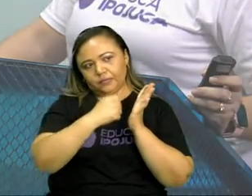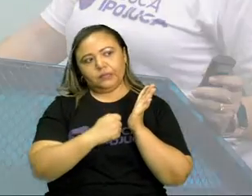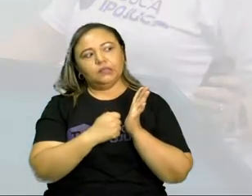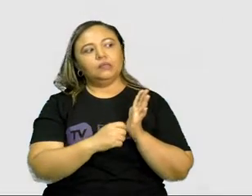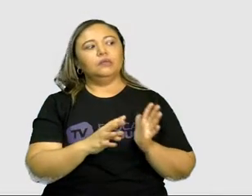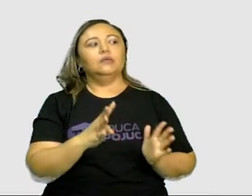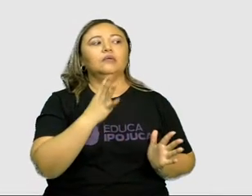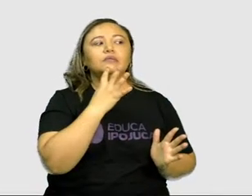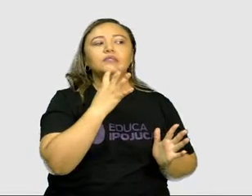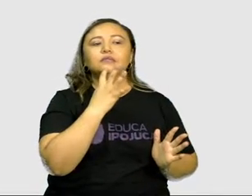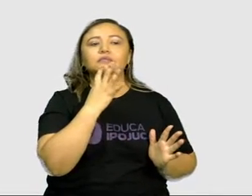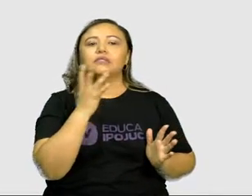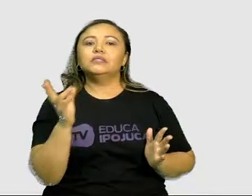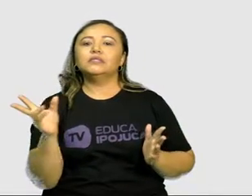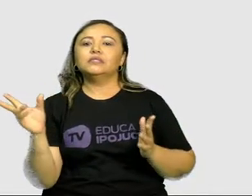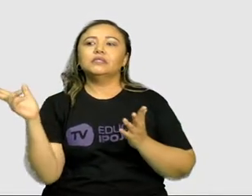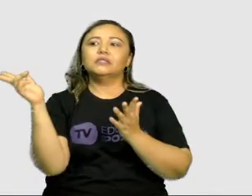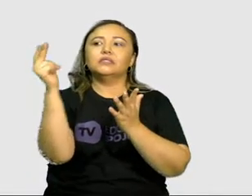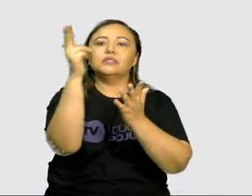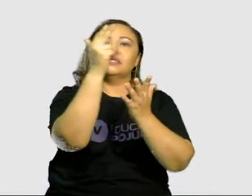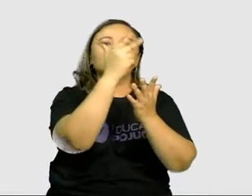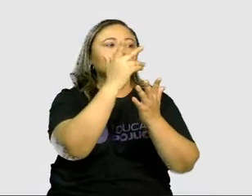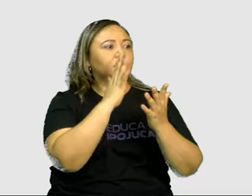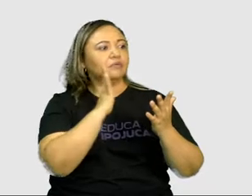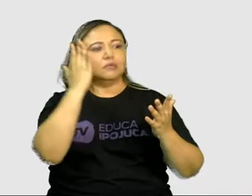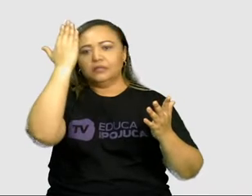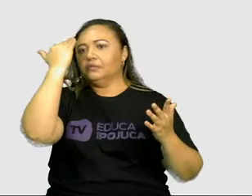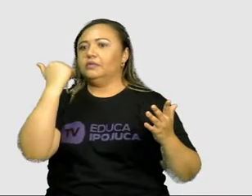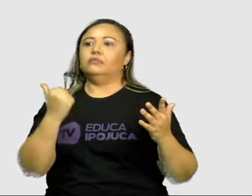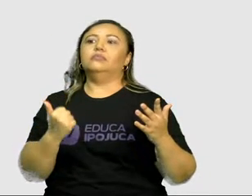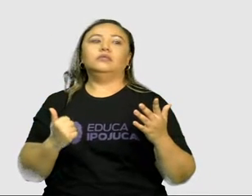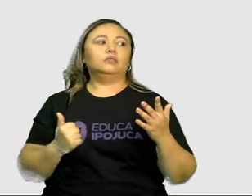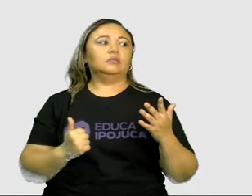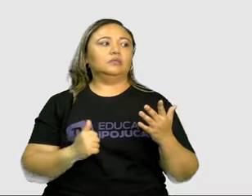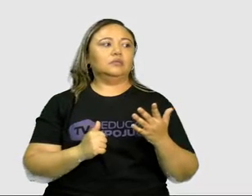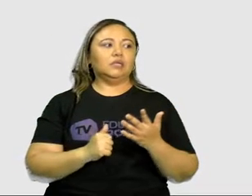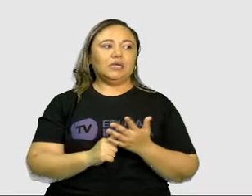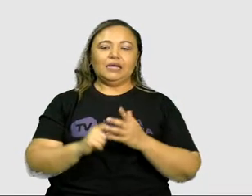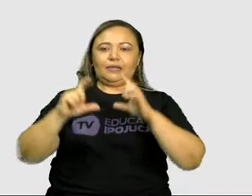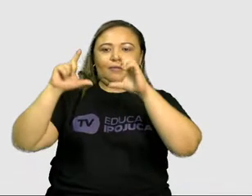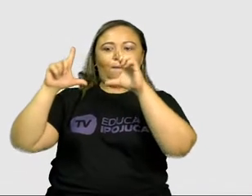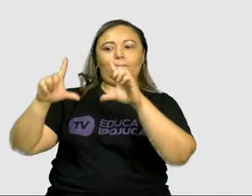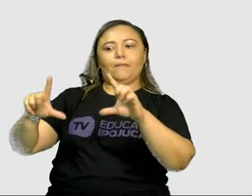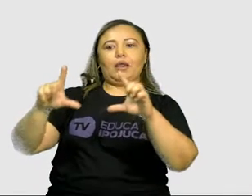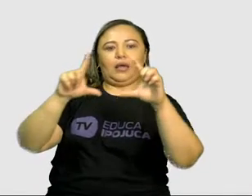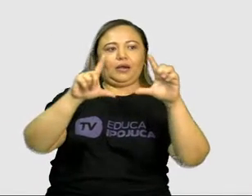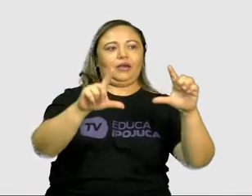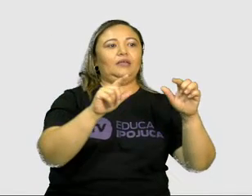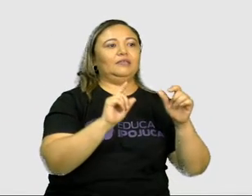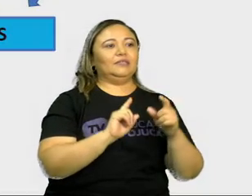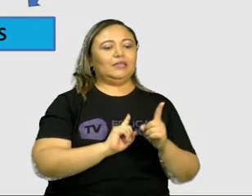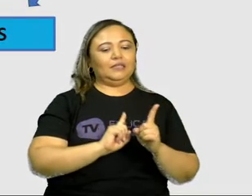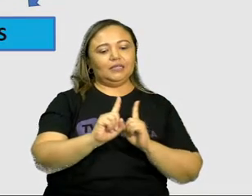Vocês reconhecem essas imagens? Acho que todo mundo sabe, não é? São placas de